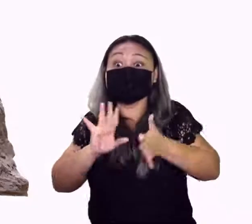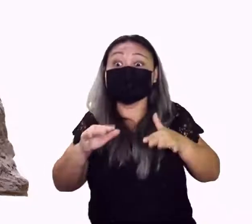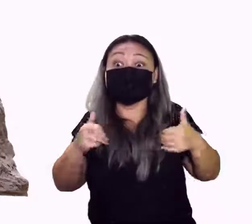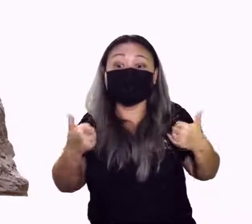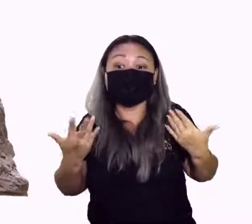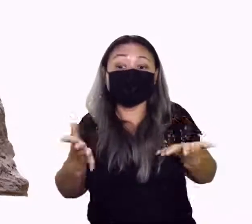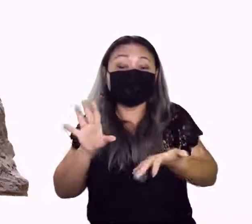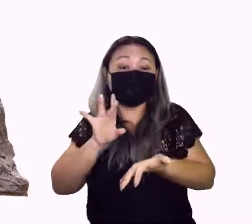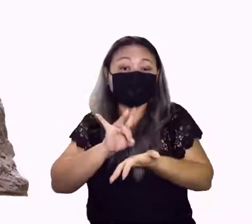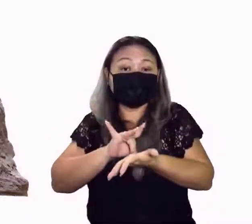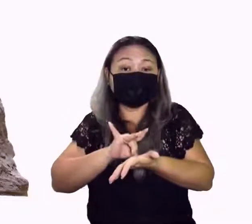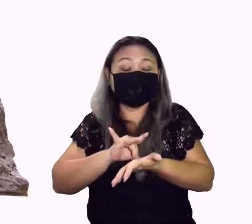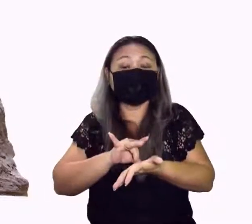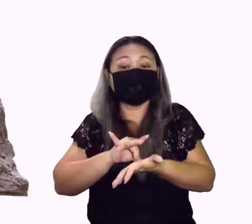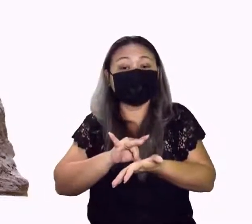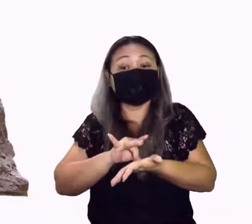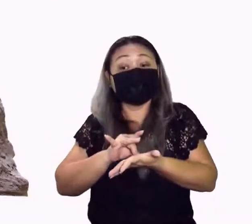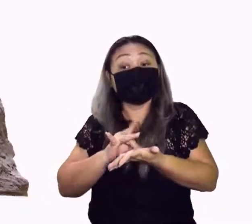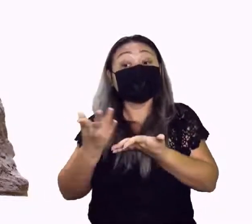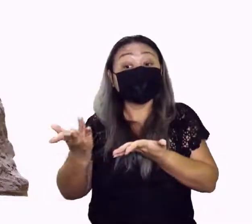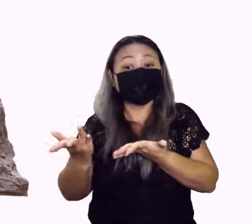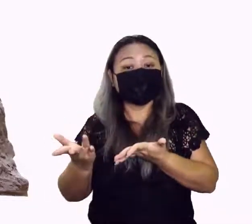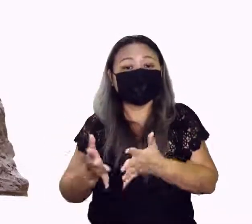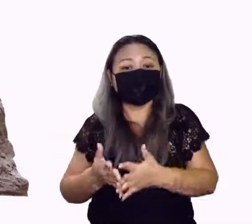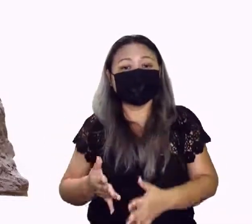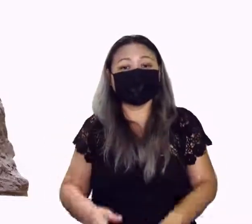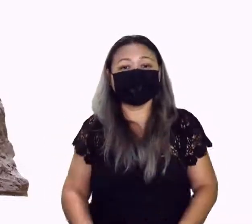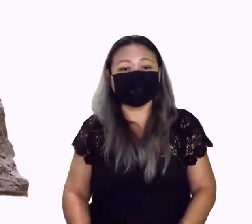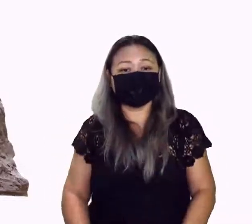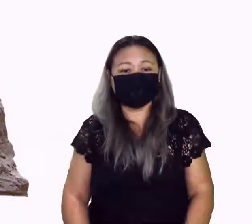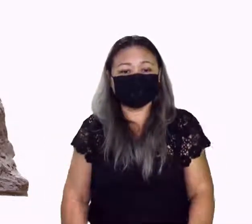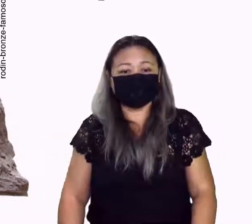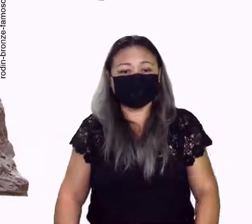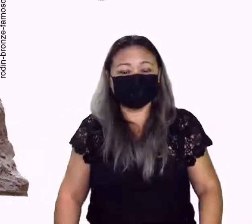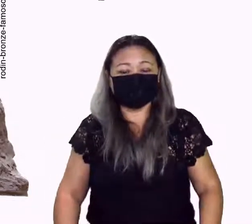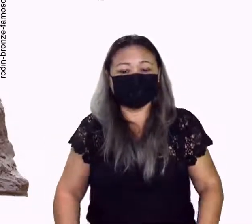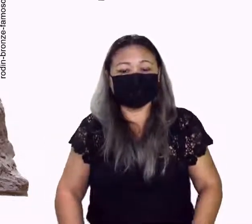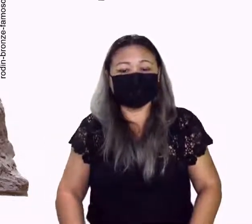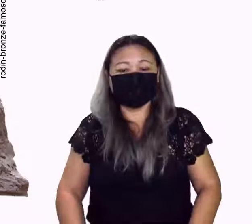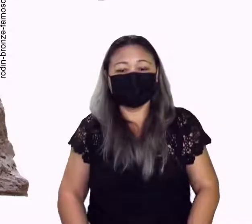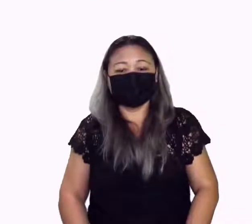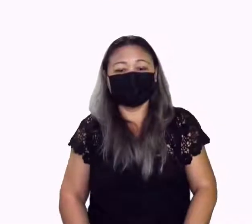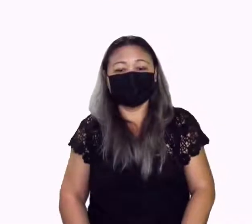saber qual é essa verdade que está pairando? Vamos lá, continuando.